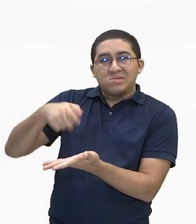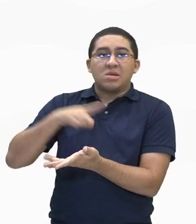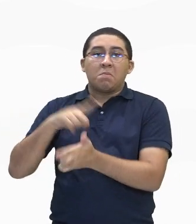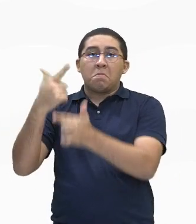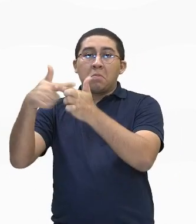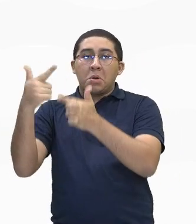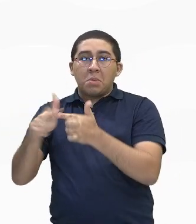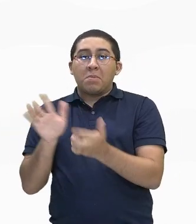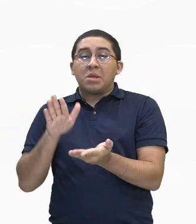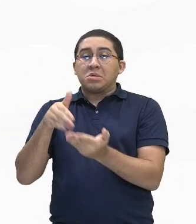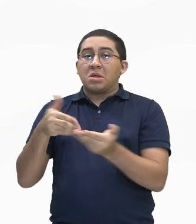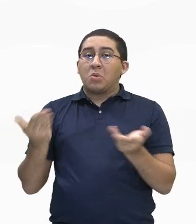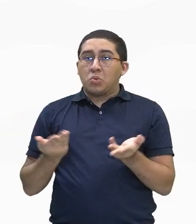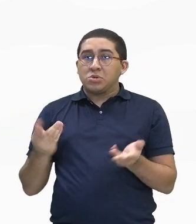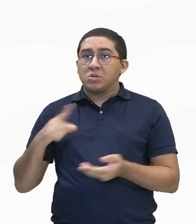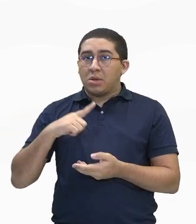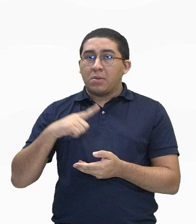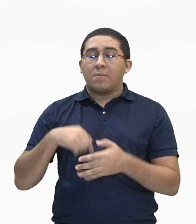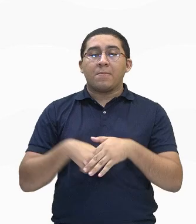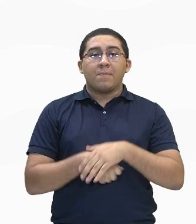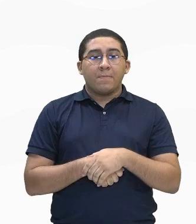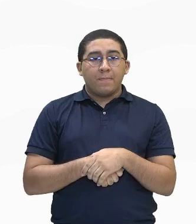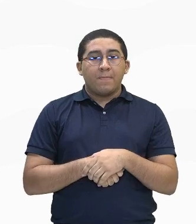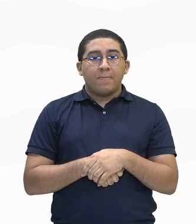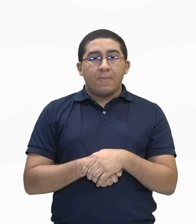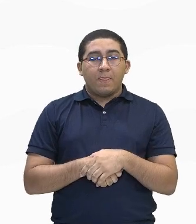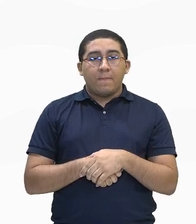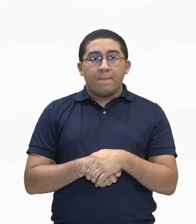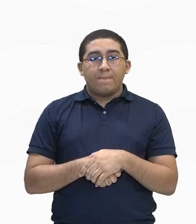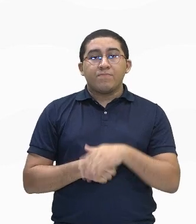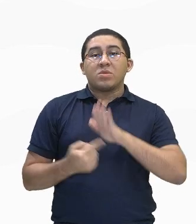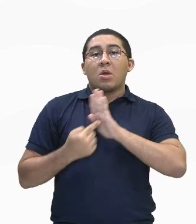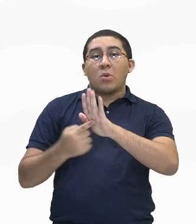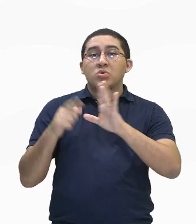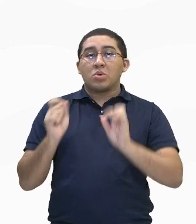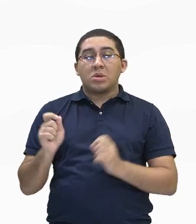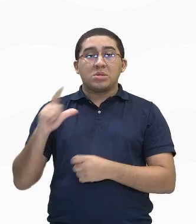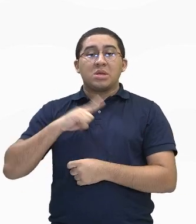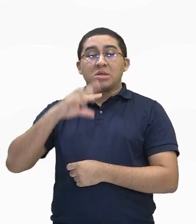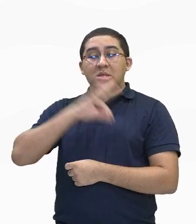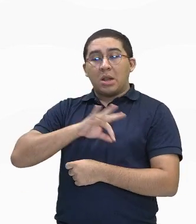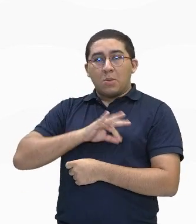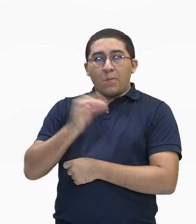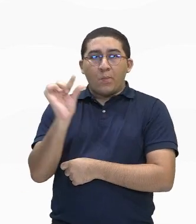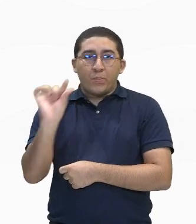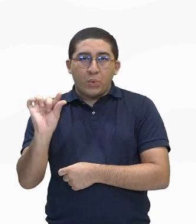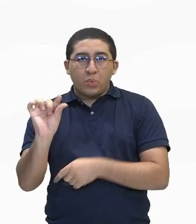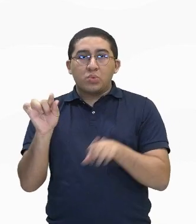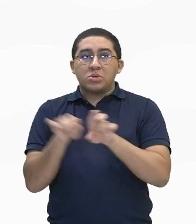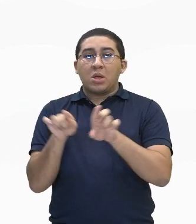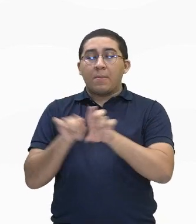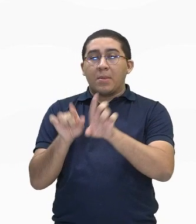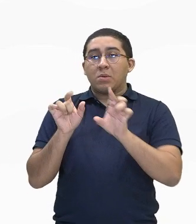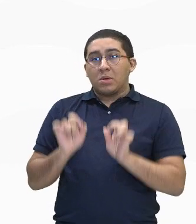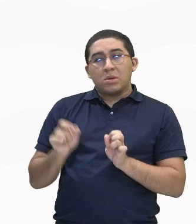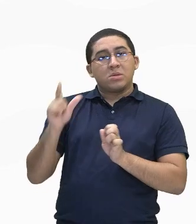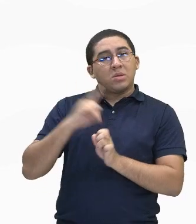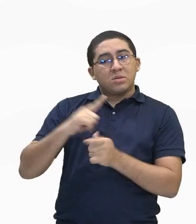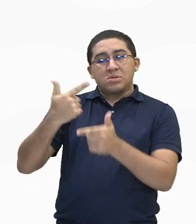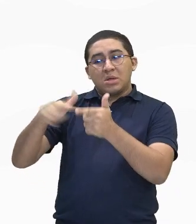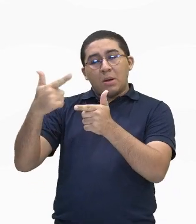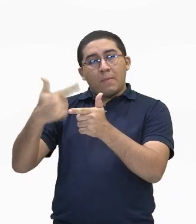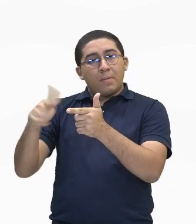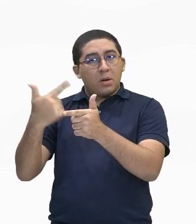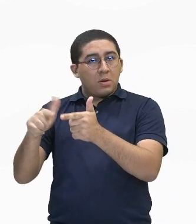ocorre nos dias atuais, que vai ser marcado por atividades de baixa remuneração e também a precarização de trabalho. E